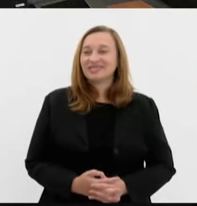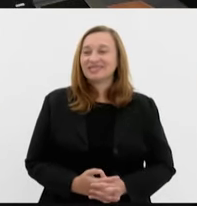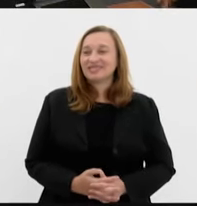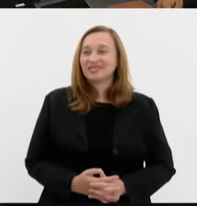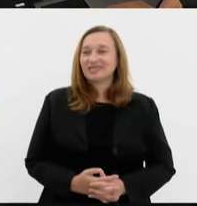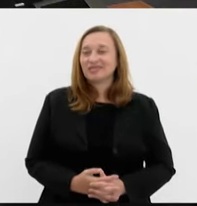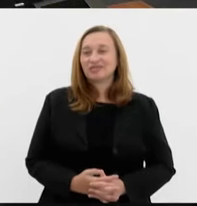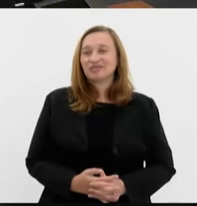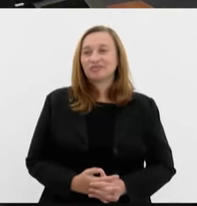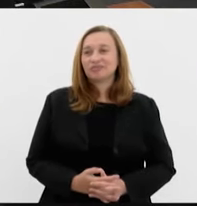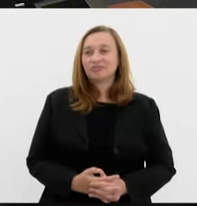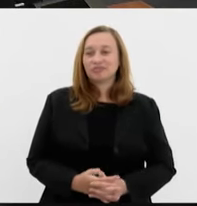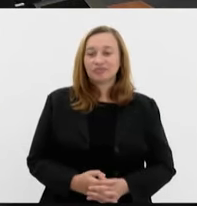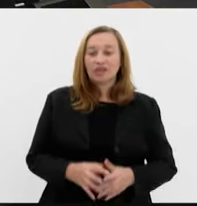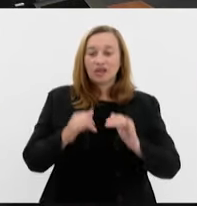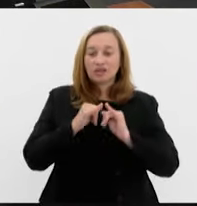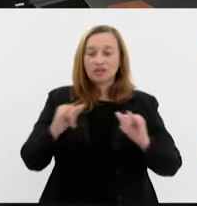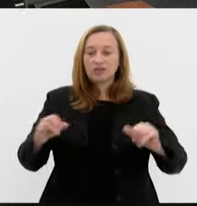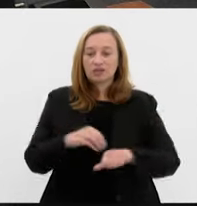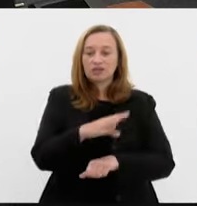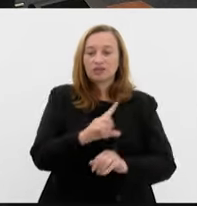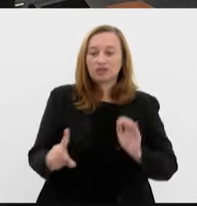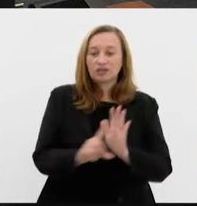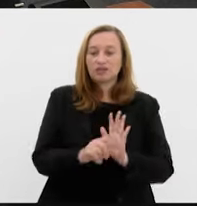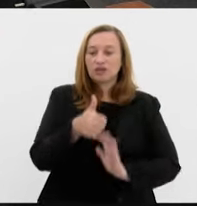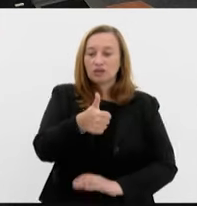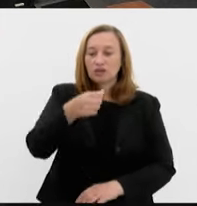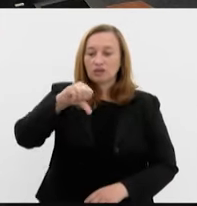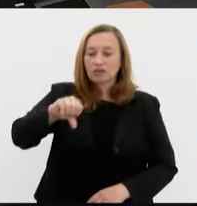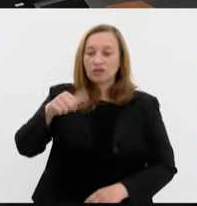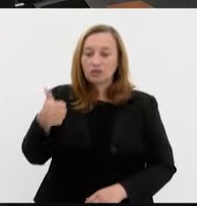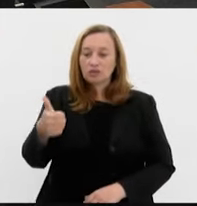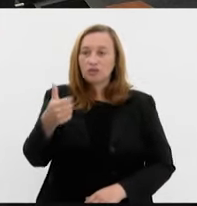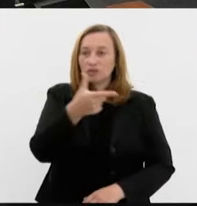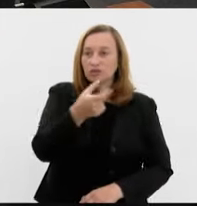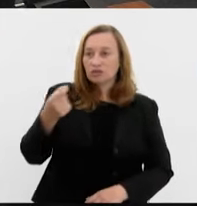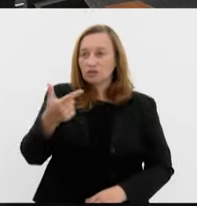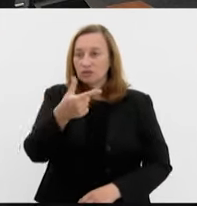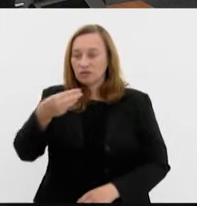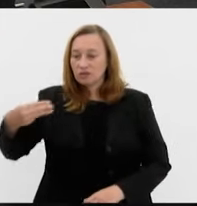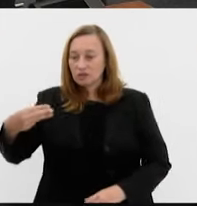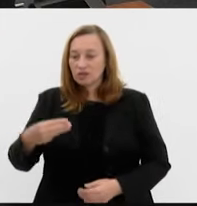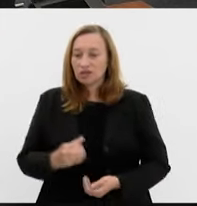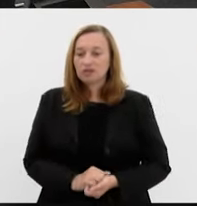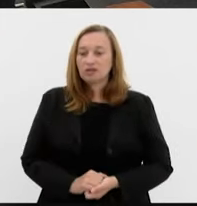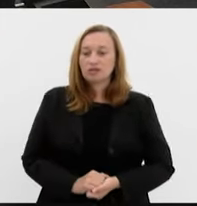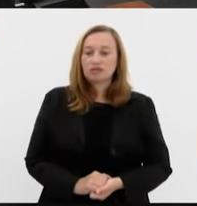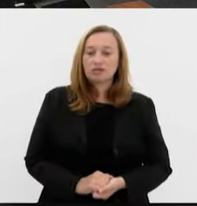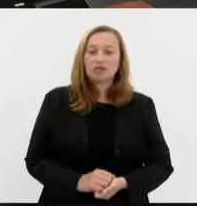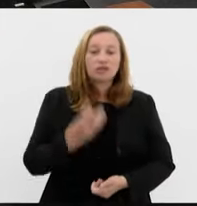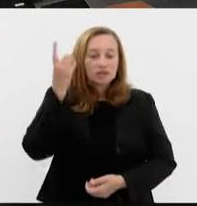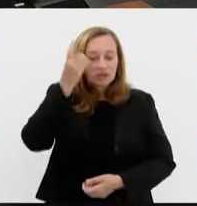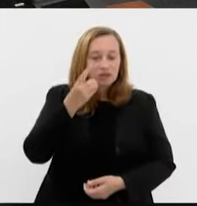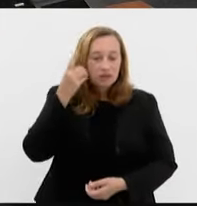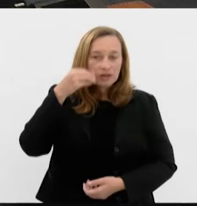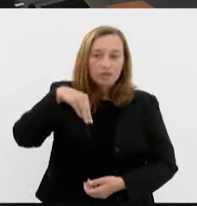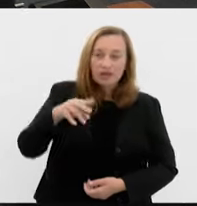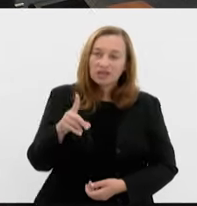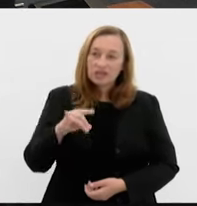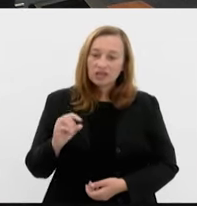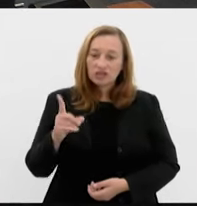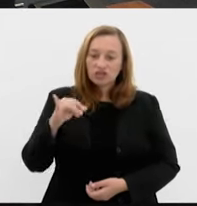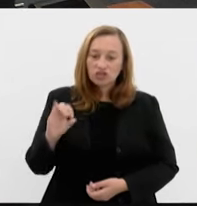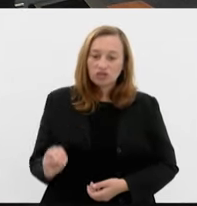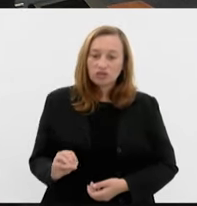mor anuncio indicação Legislativa número 191 de 23 autoria do deputado Marcelo Dino que